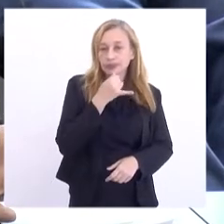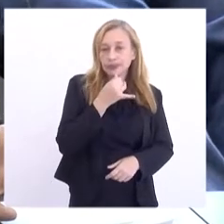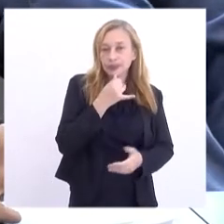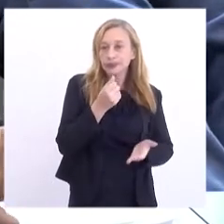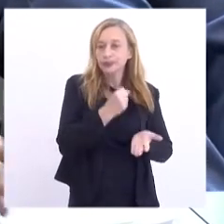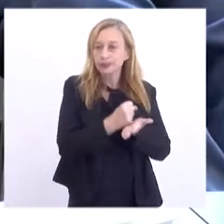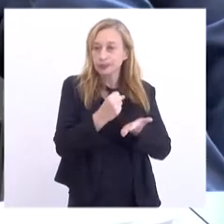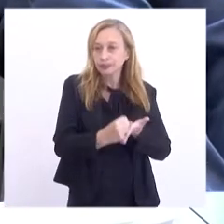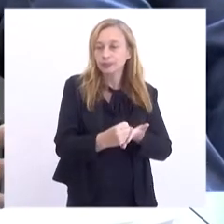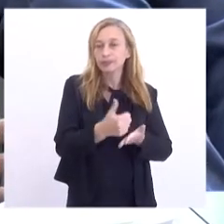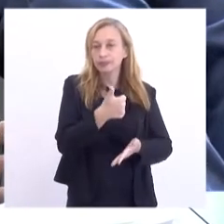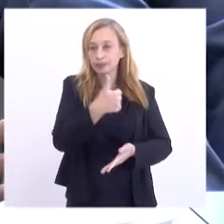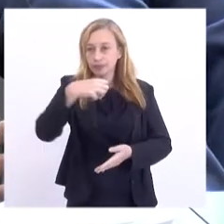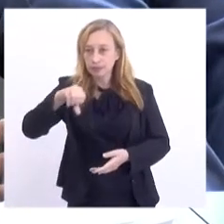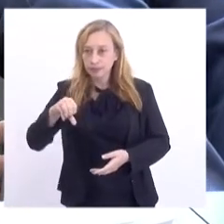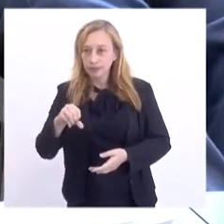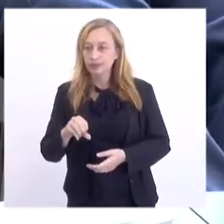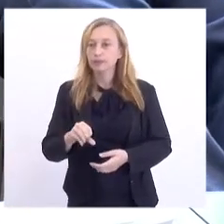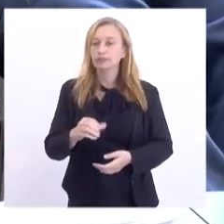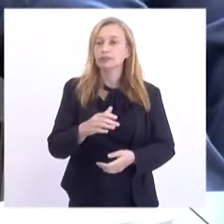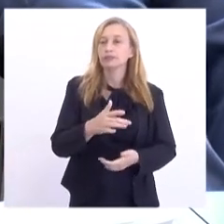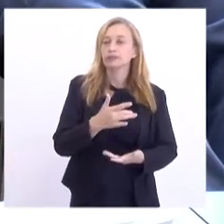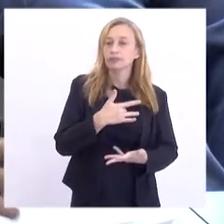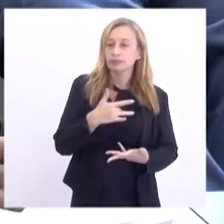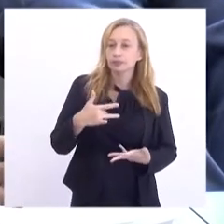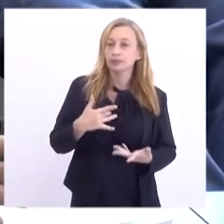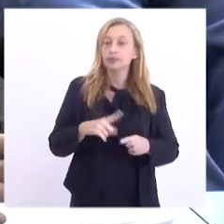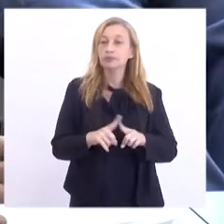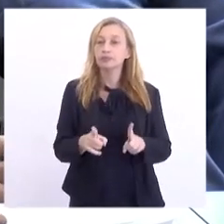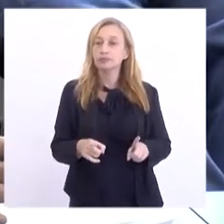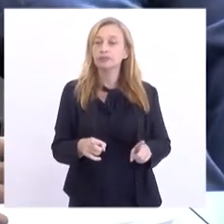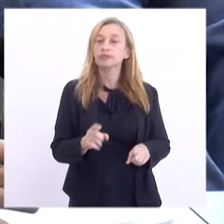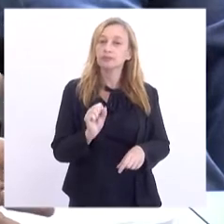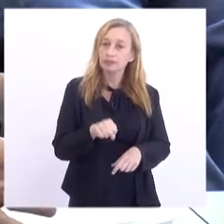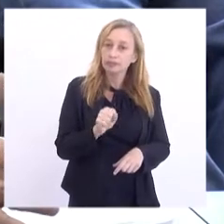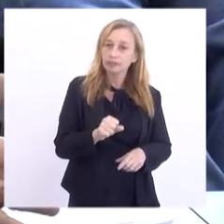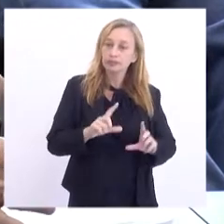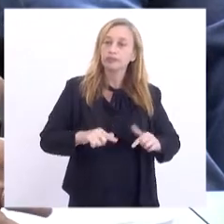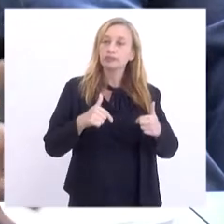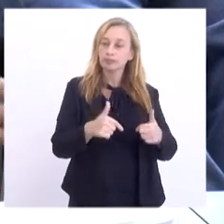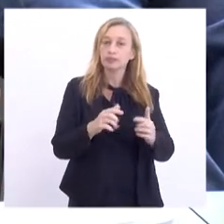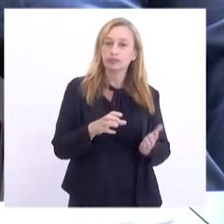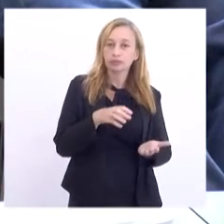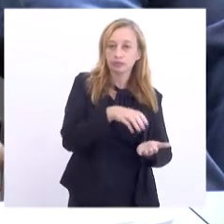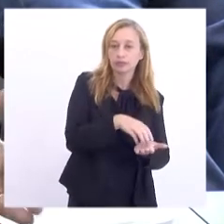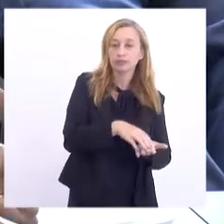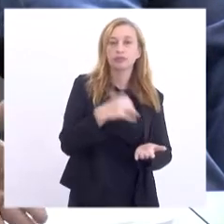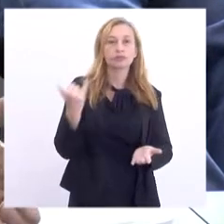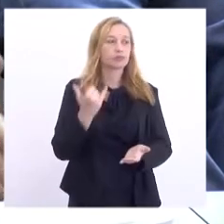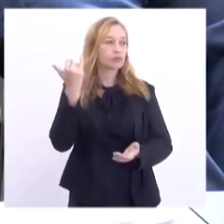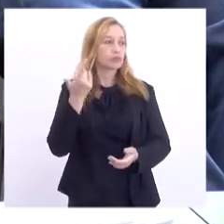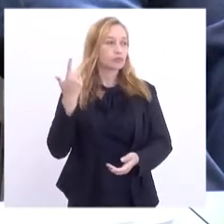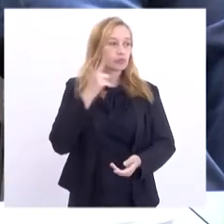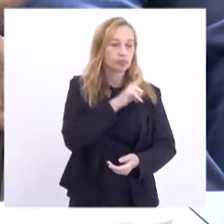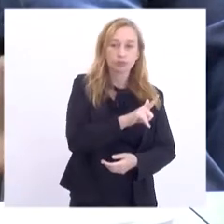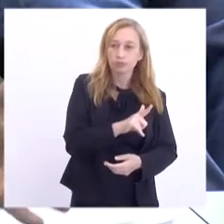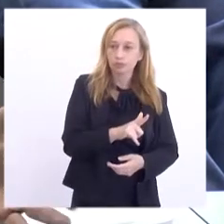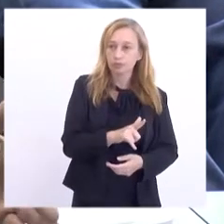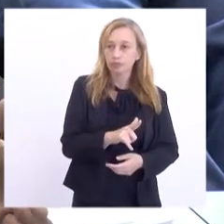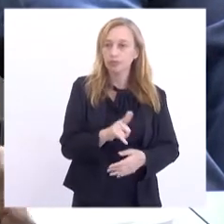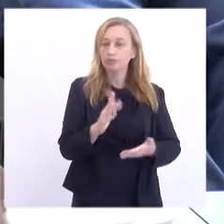contratações de saúde 2019 foi de fato um caos mas ainda assim o núcleo teve uma atuação muito importante conseguiu que